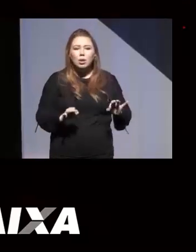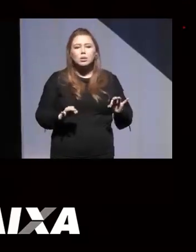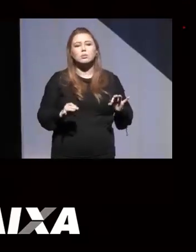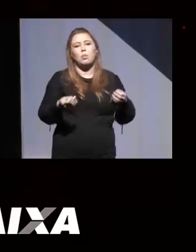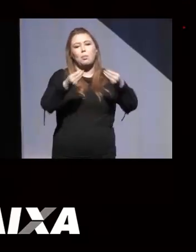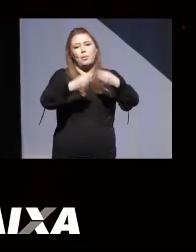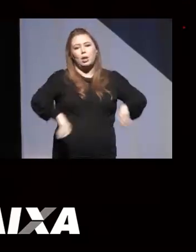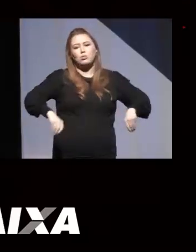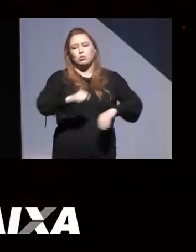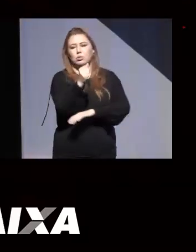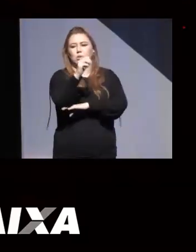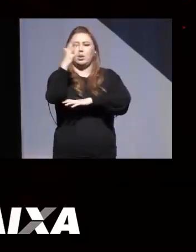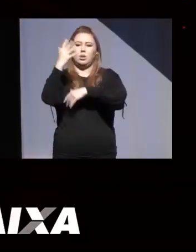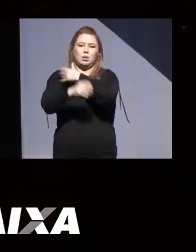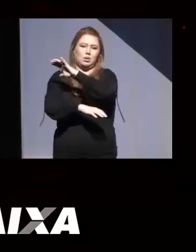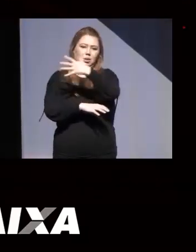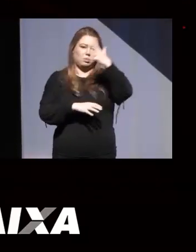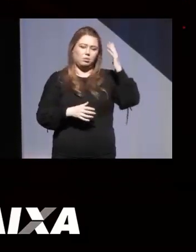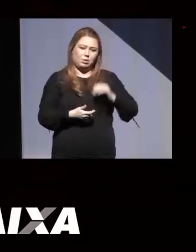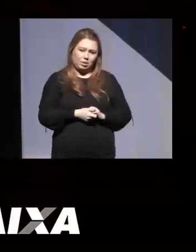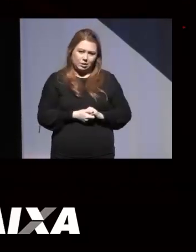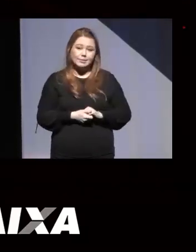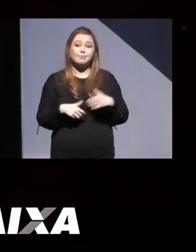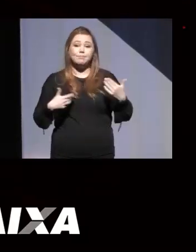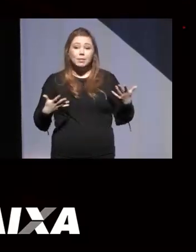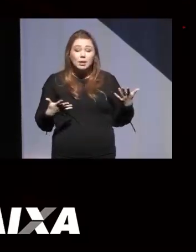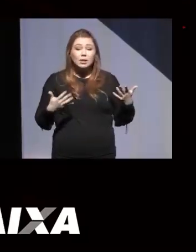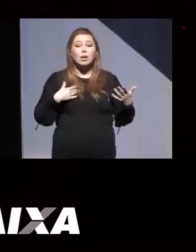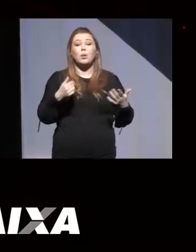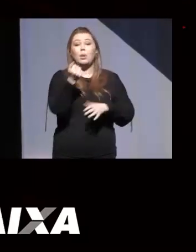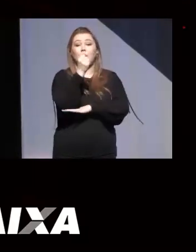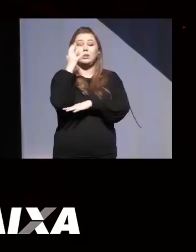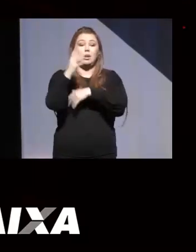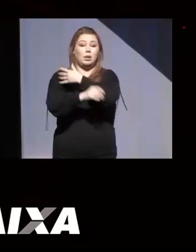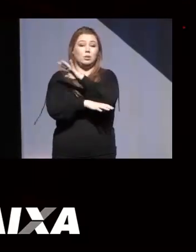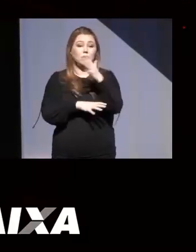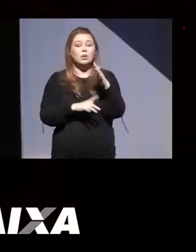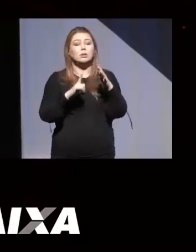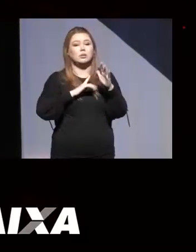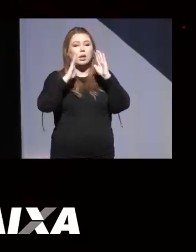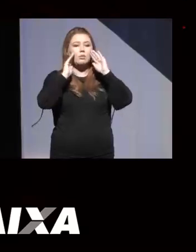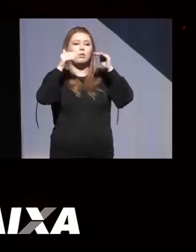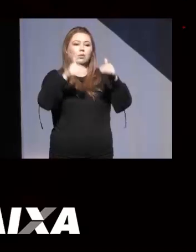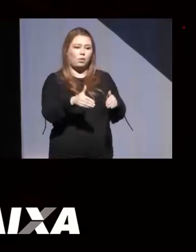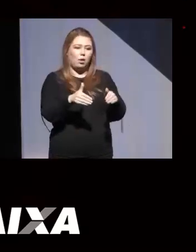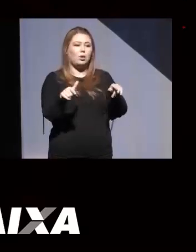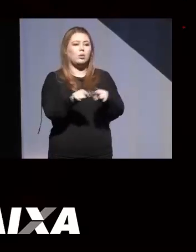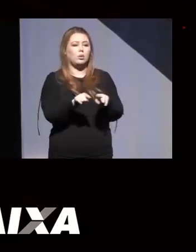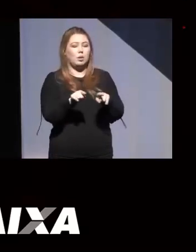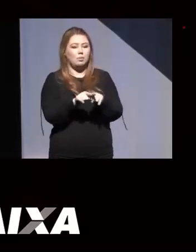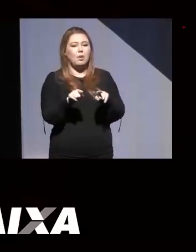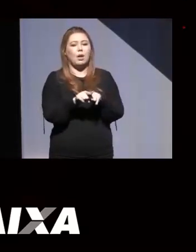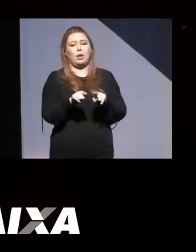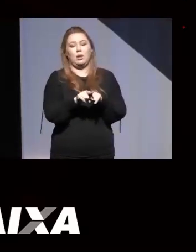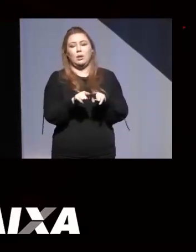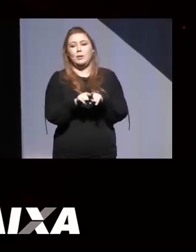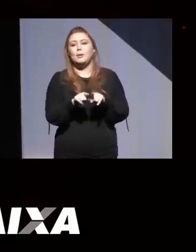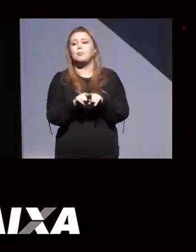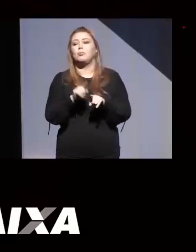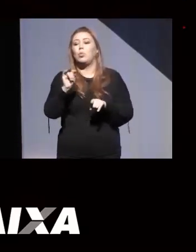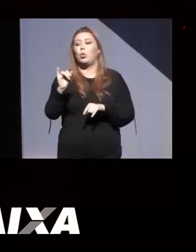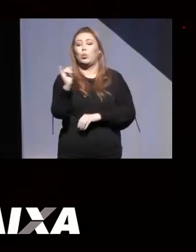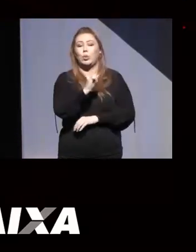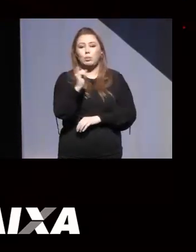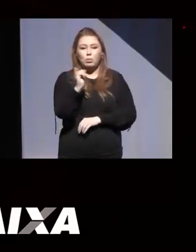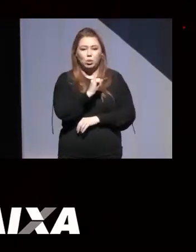ao meio ambiente. Então, o meio ambiente ganhou uma posição de destaque, tanto aqui quanto com o